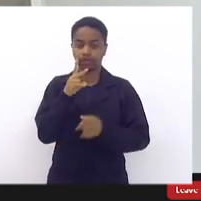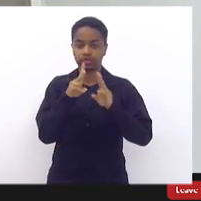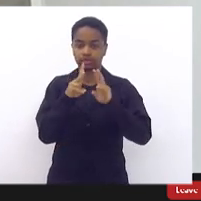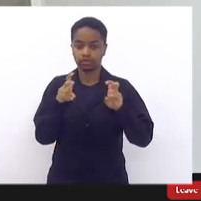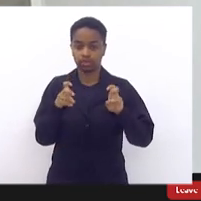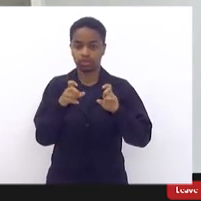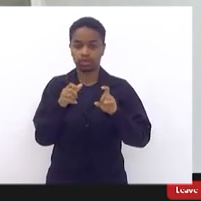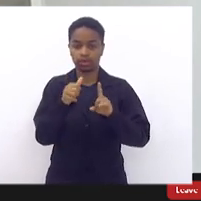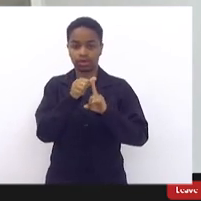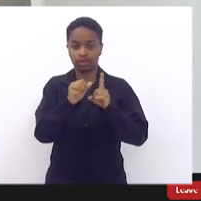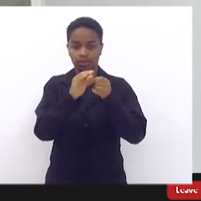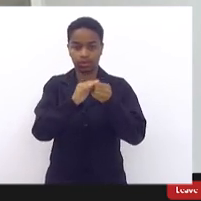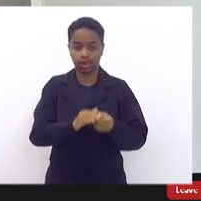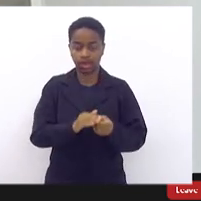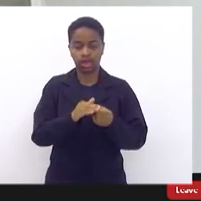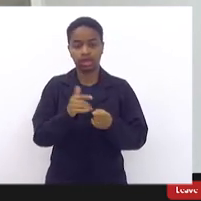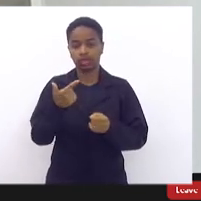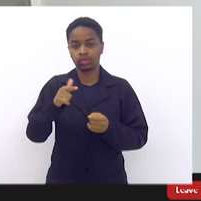ser prevista